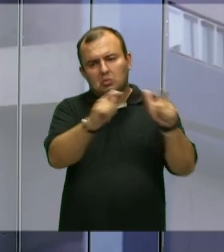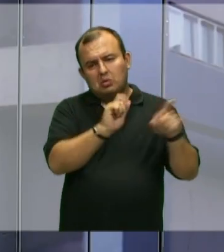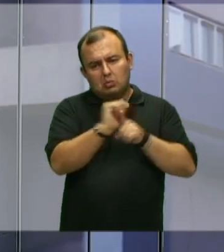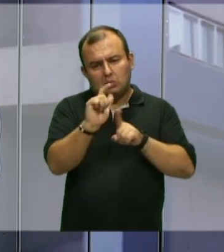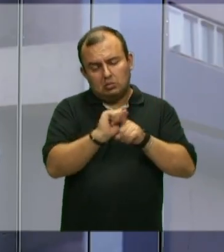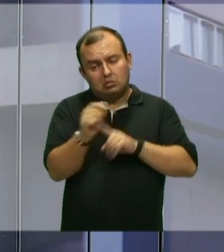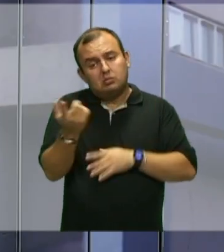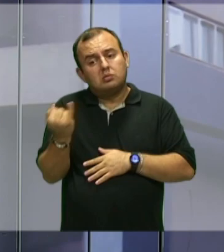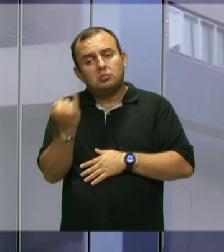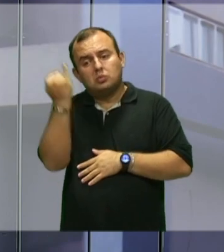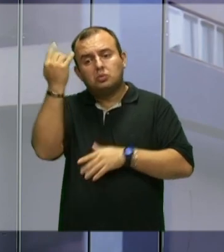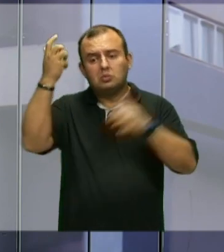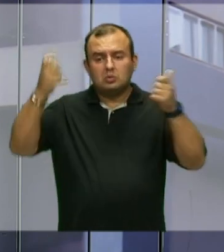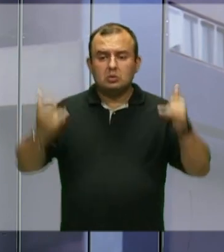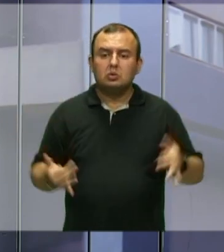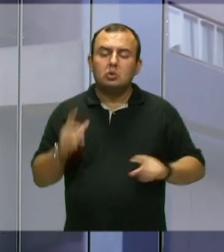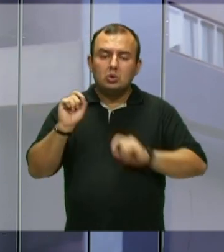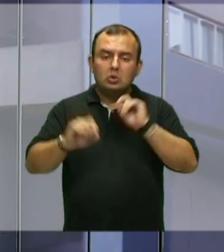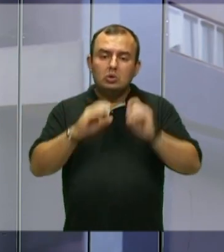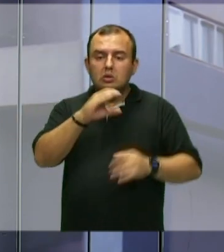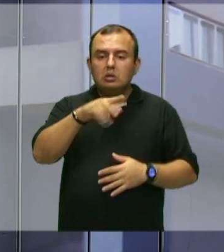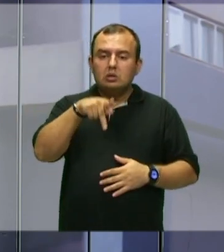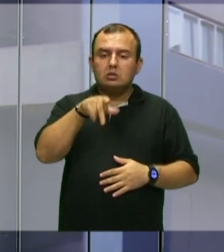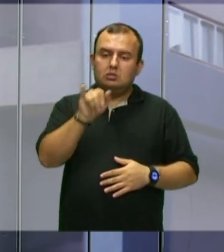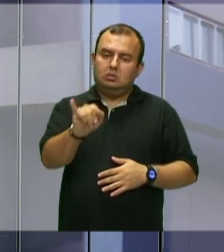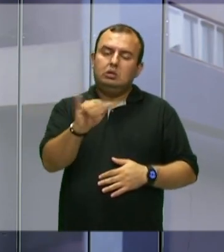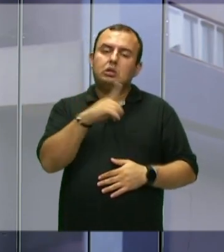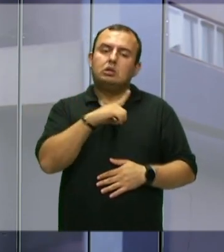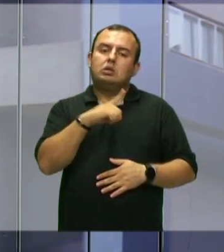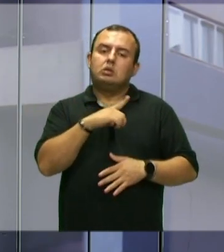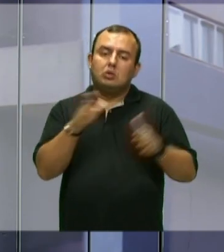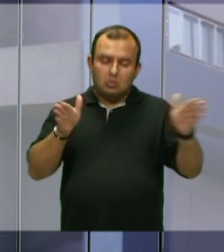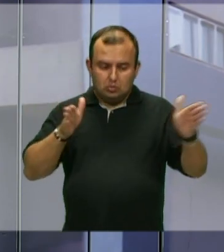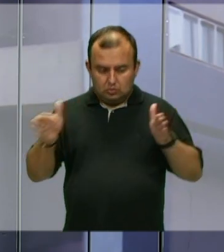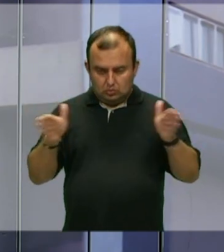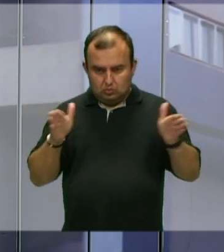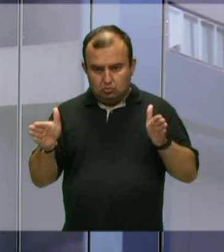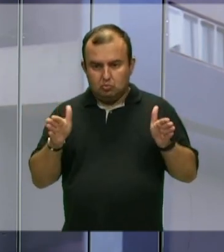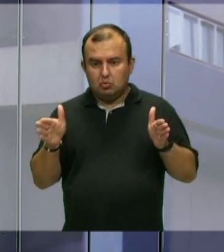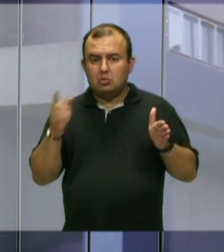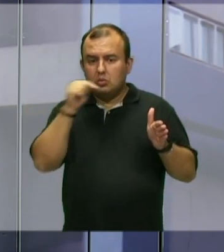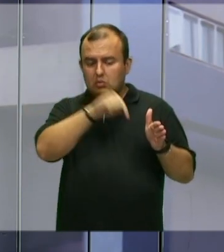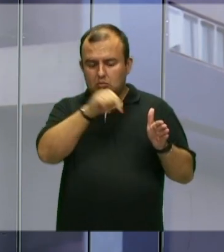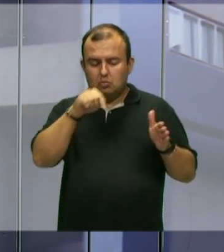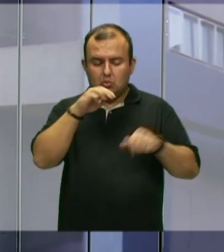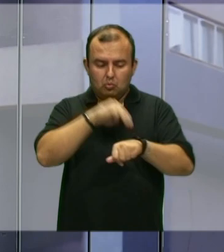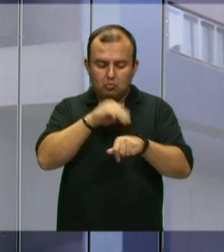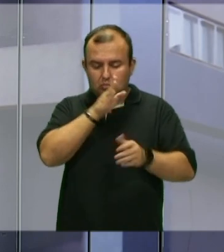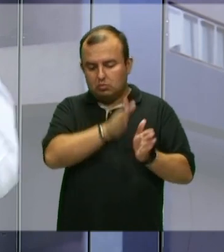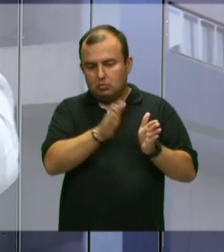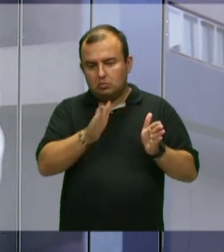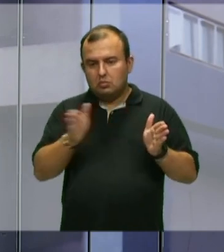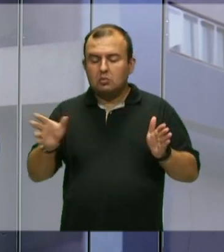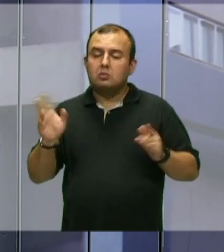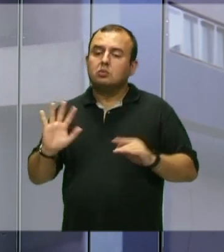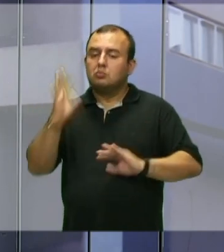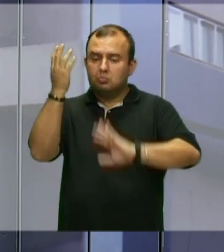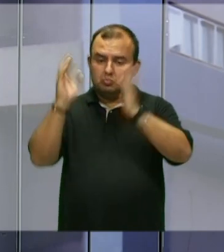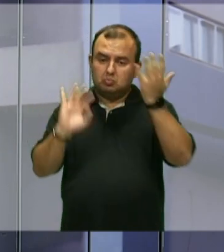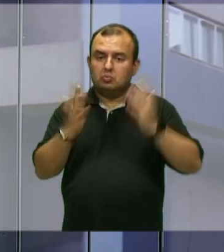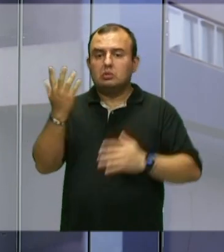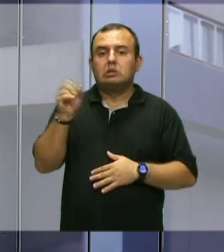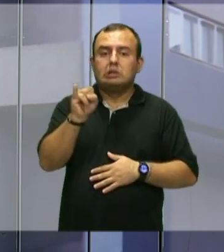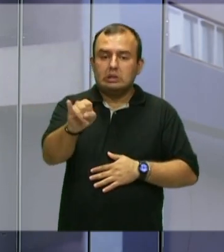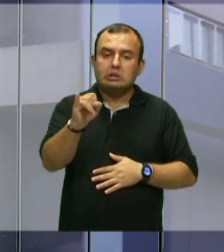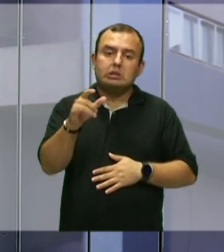vale salientar e deixar bem claro aqui que essa CPI ela teve o seu período e cada momento para cada situação. Então, se